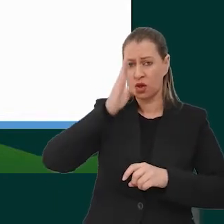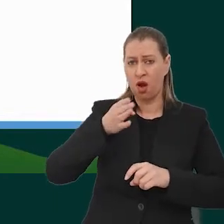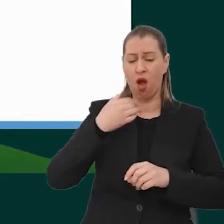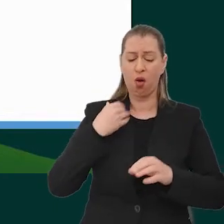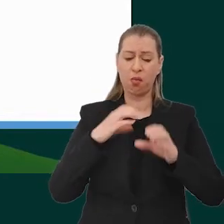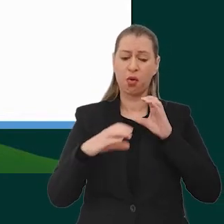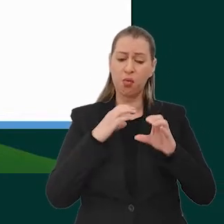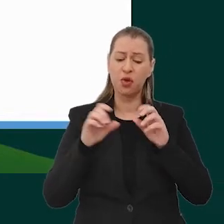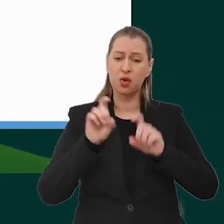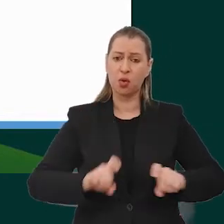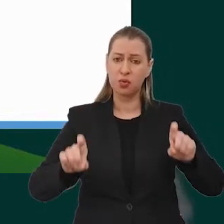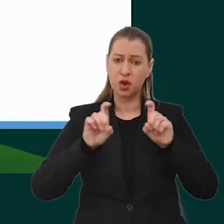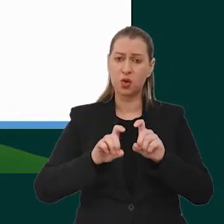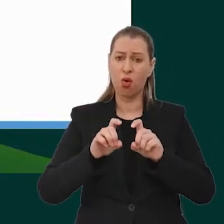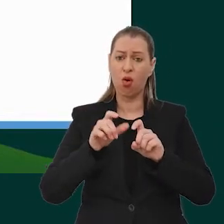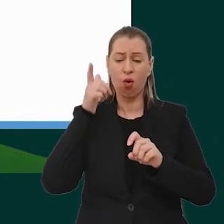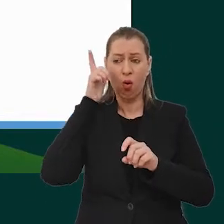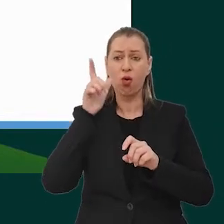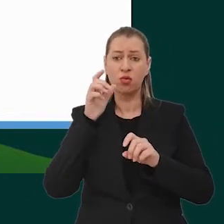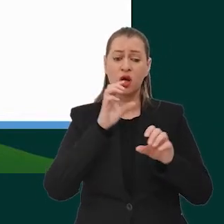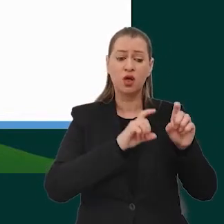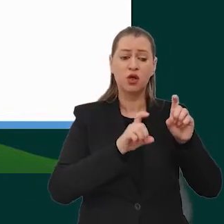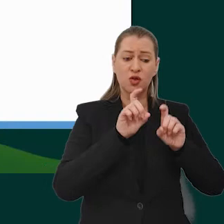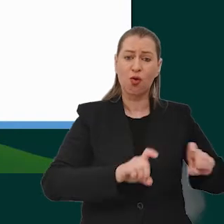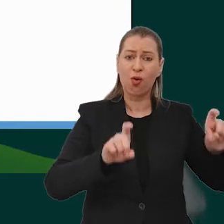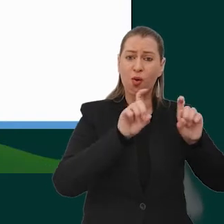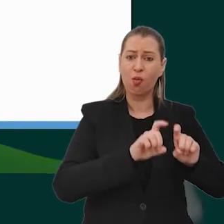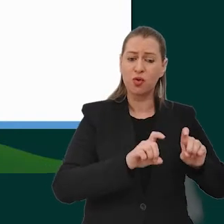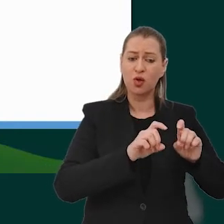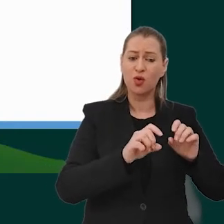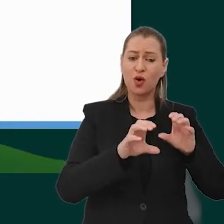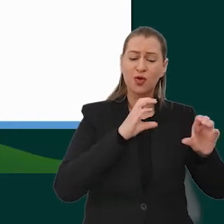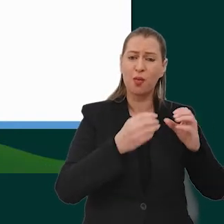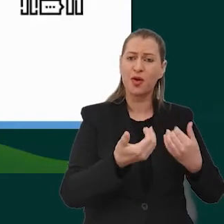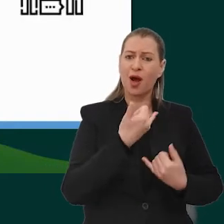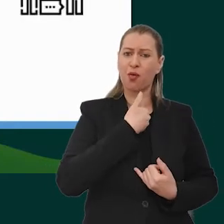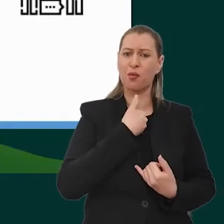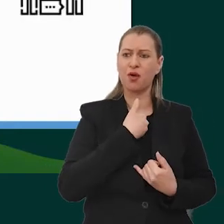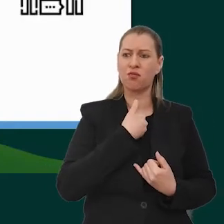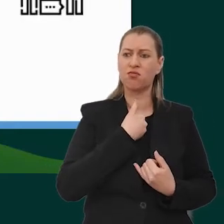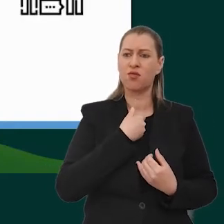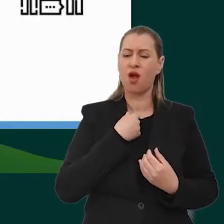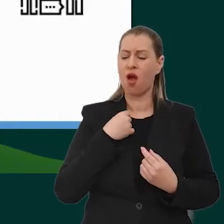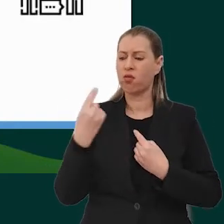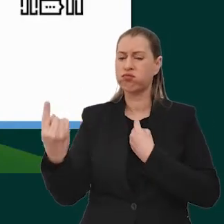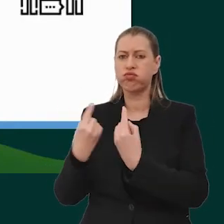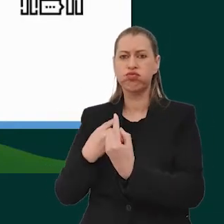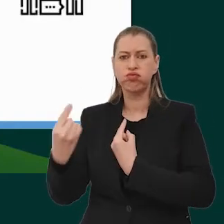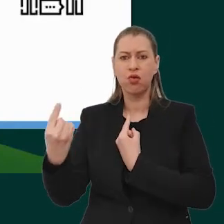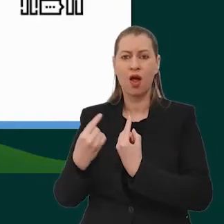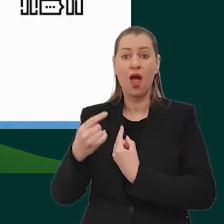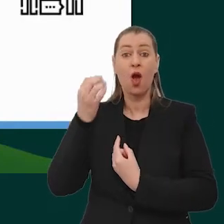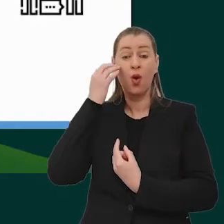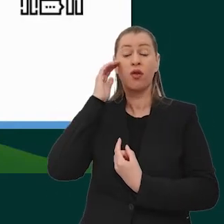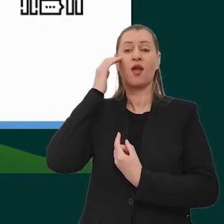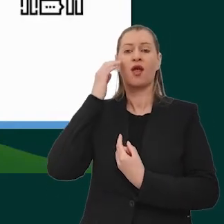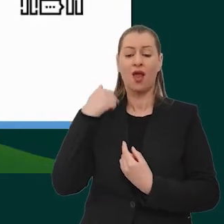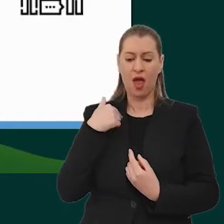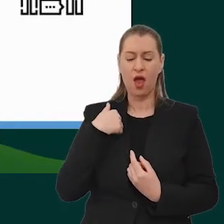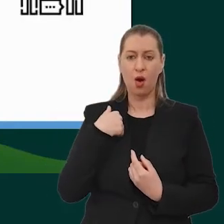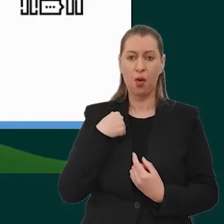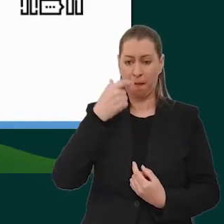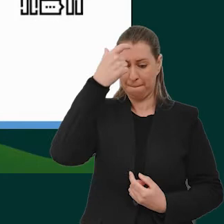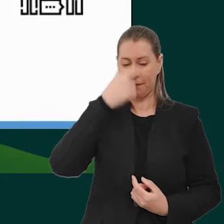com o computador consegue se comunicar de volta comigo, e eu entendo. O caminho correto seria eu, como